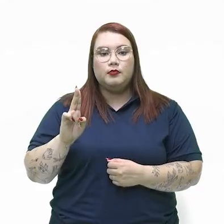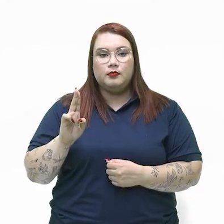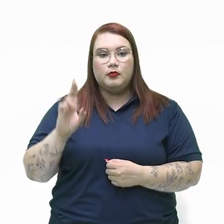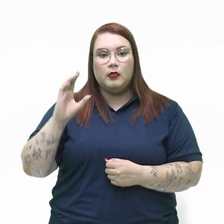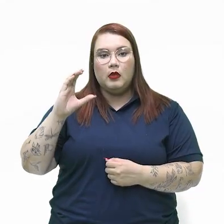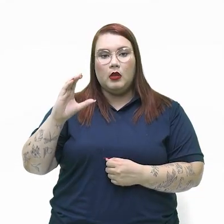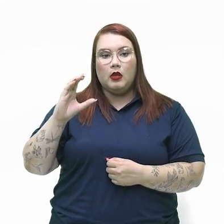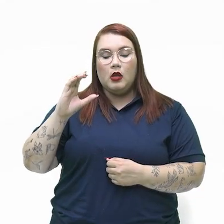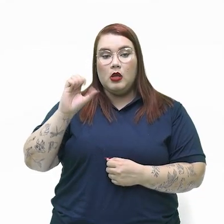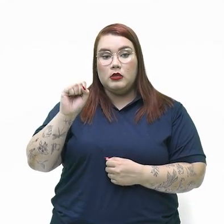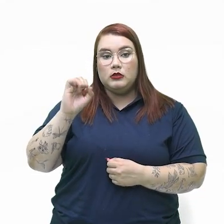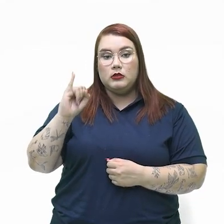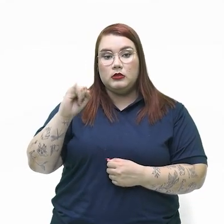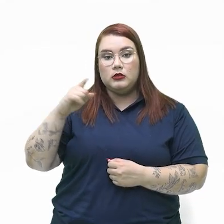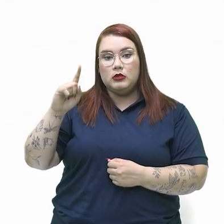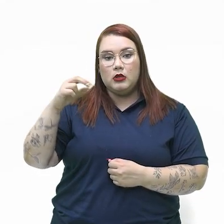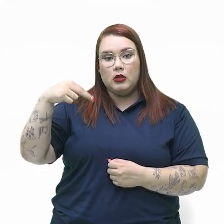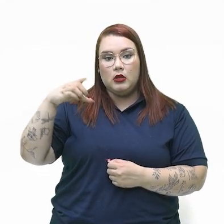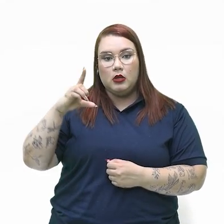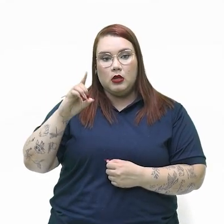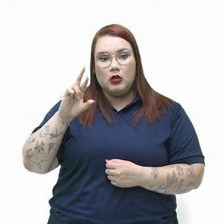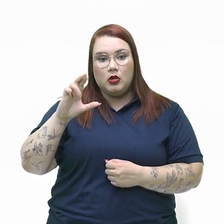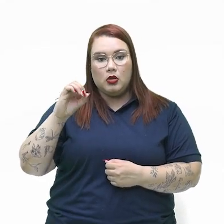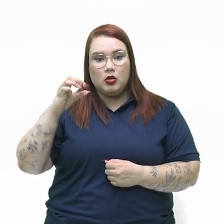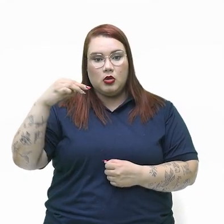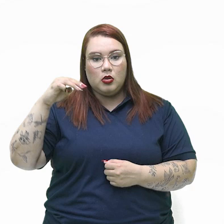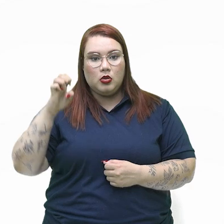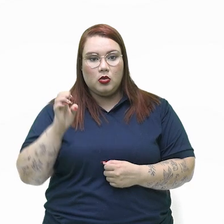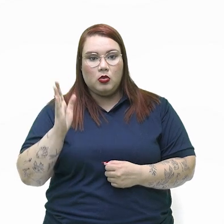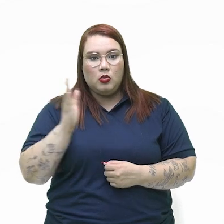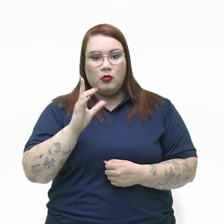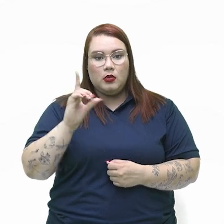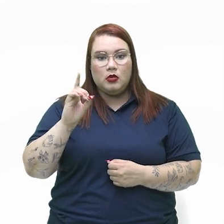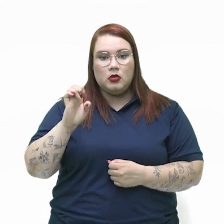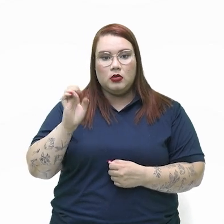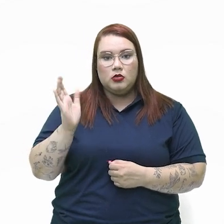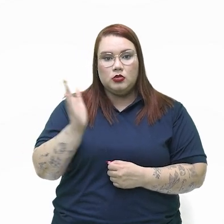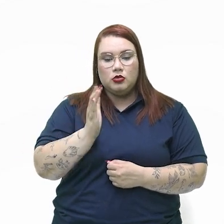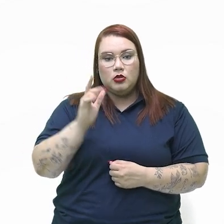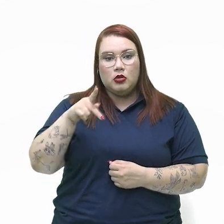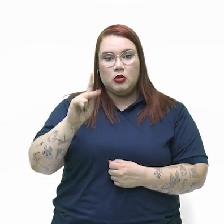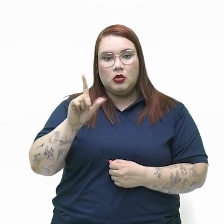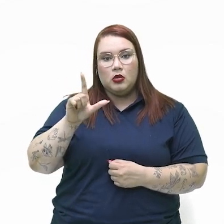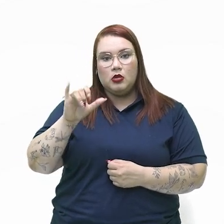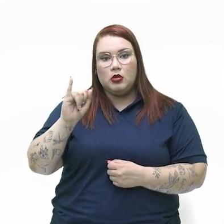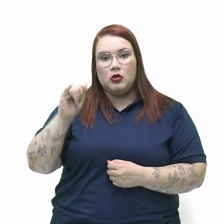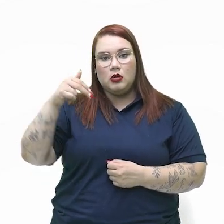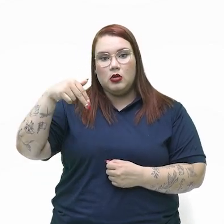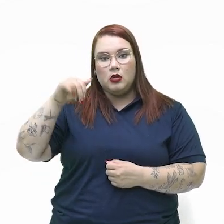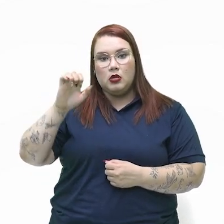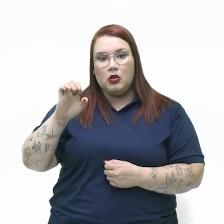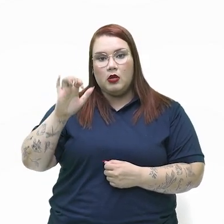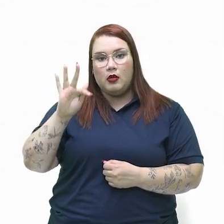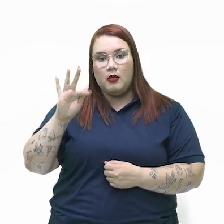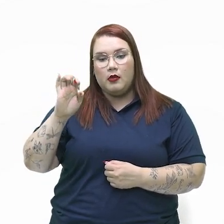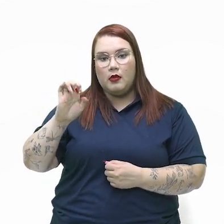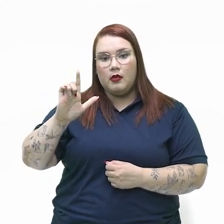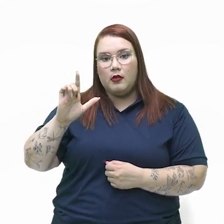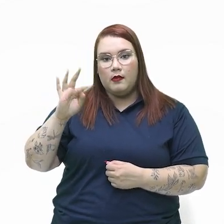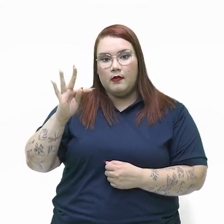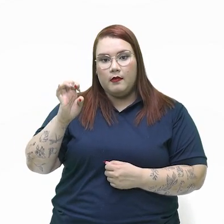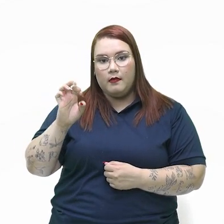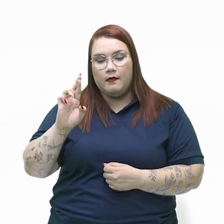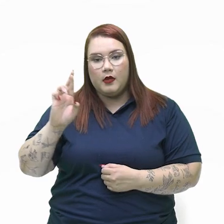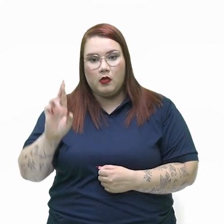Klinefelter, né? A síndrome de Klinefelter é para indivíduos, né, que têm um cariótipo com 47 cromossomos, ou seja, tem